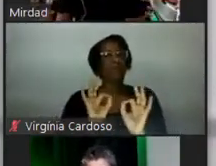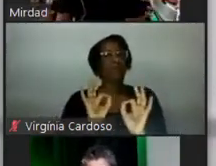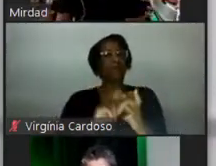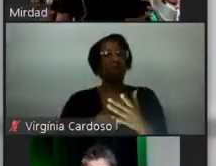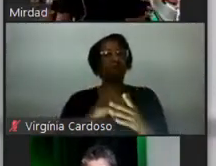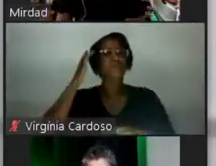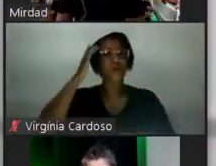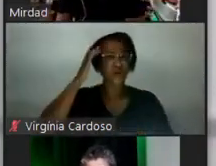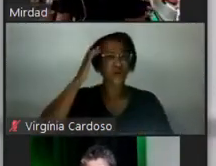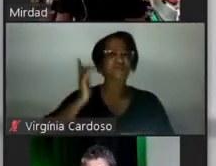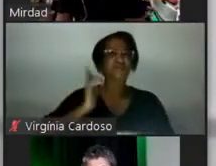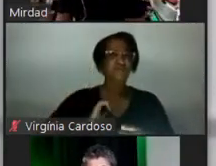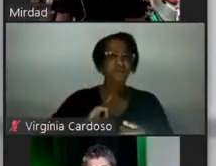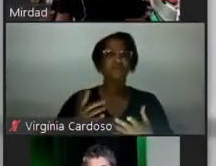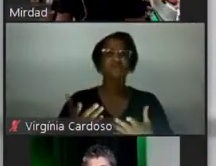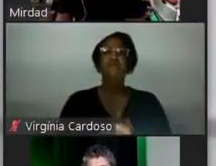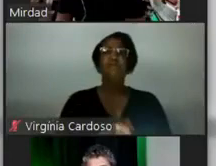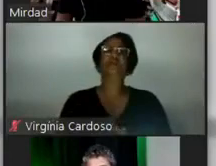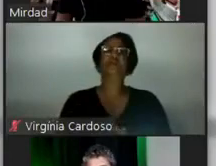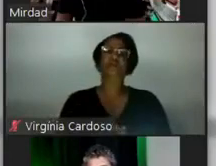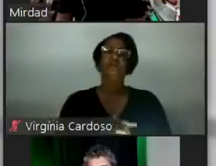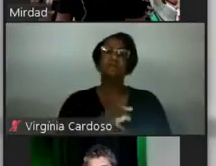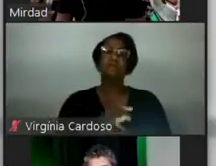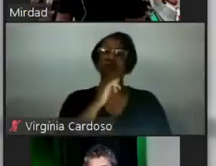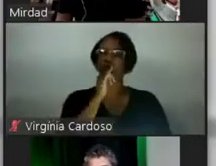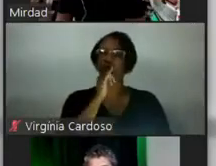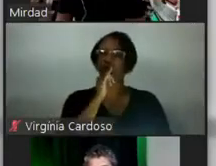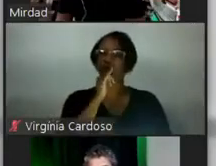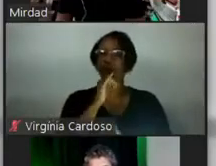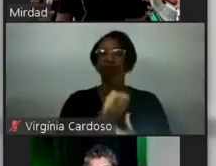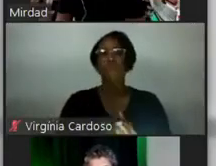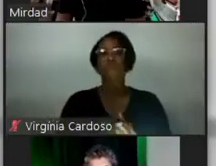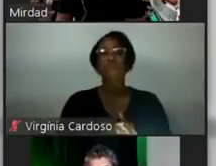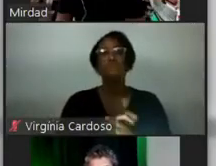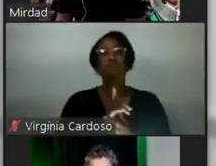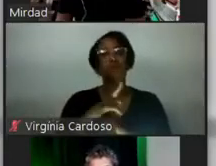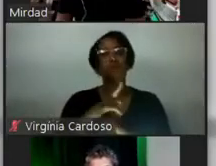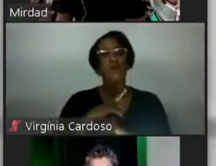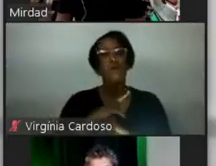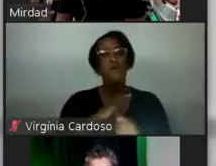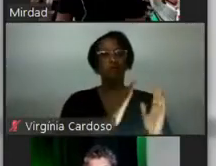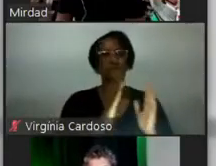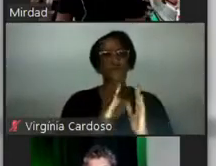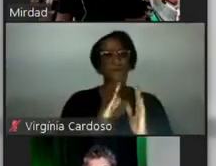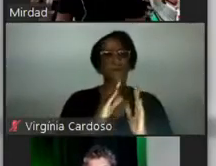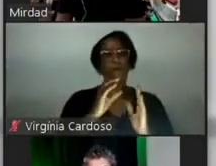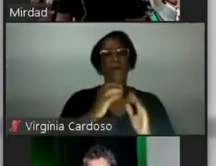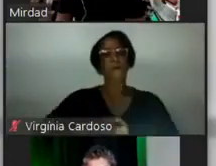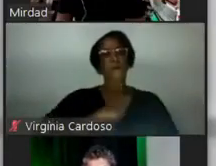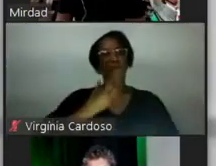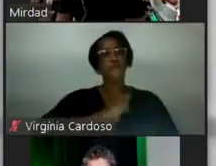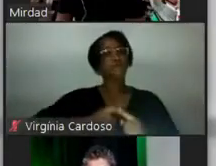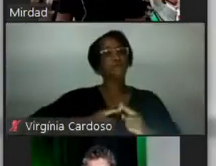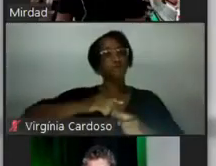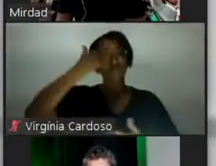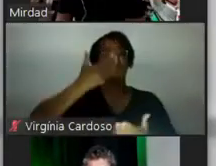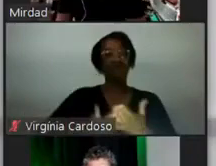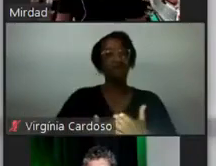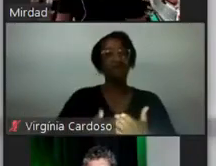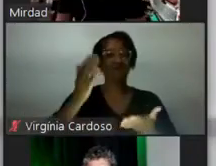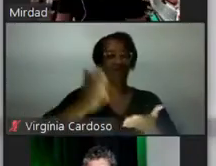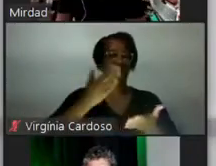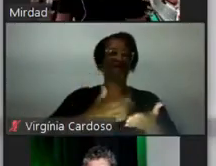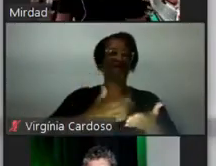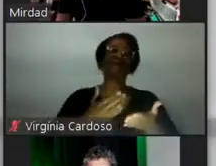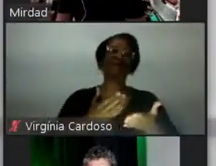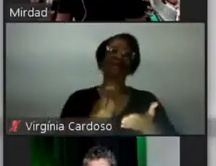que eu estava concorrendo à categoria poesia, porque eu acreditava muito no livro. Quando eu